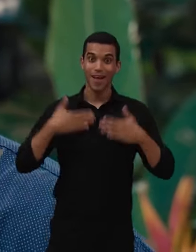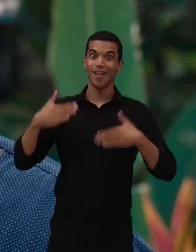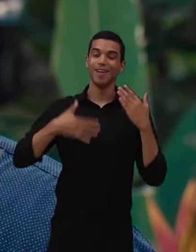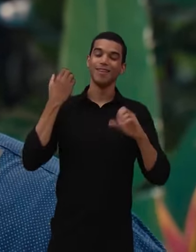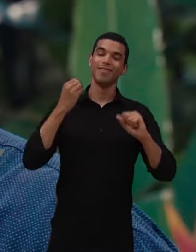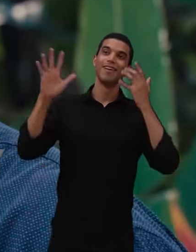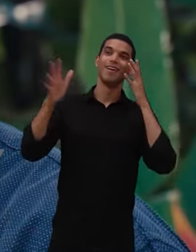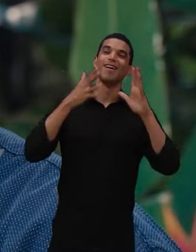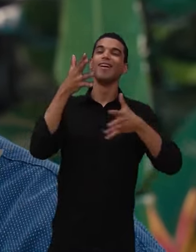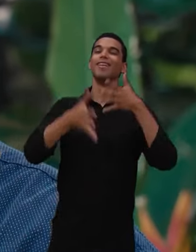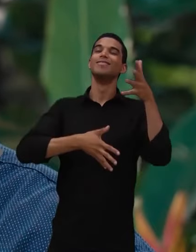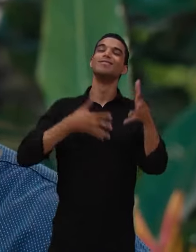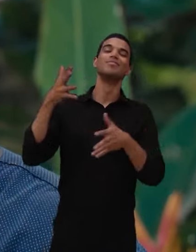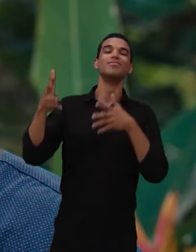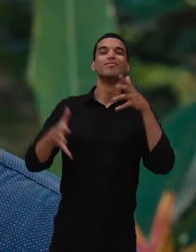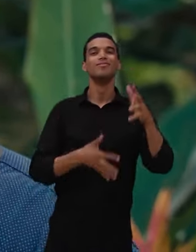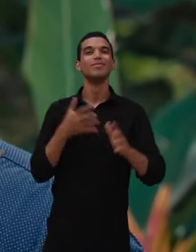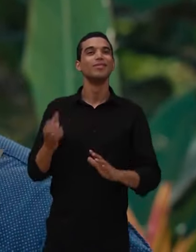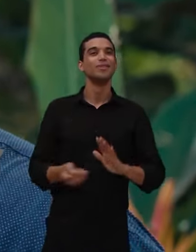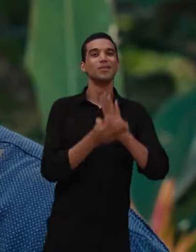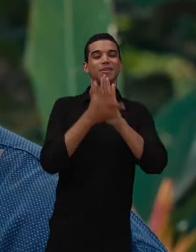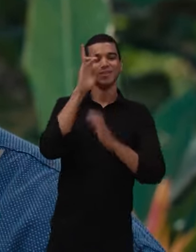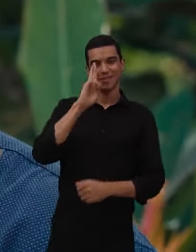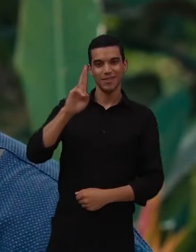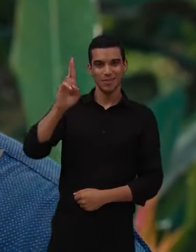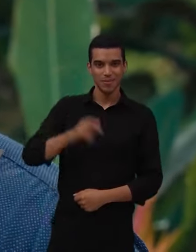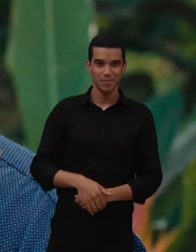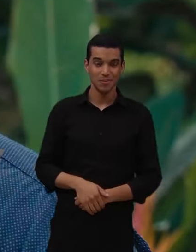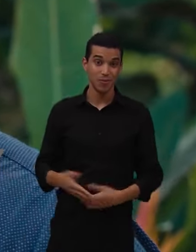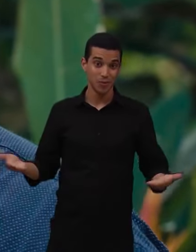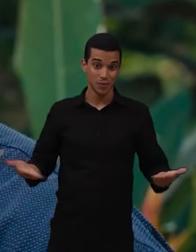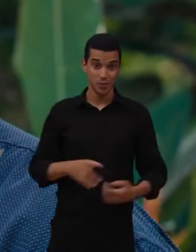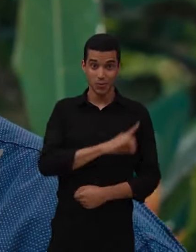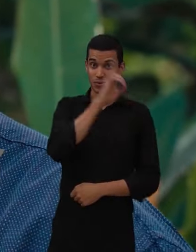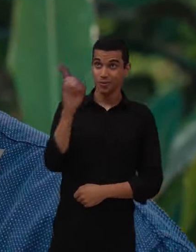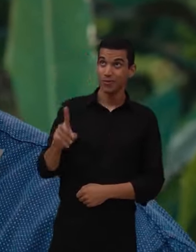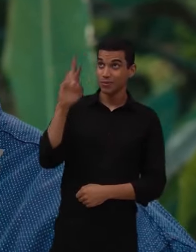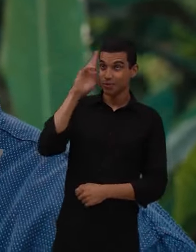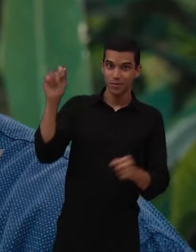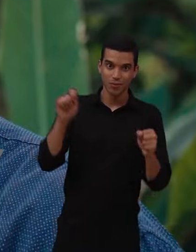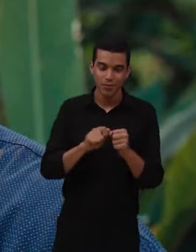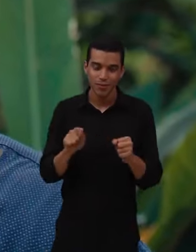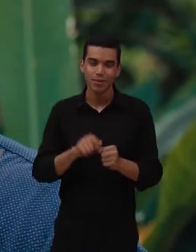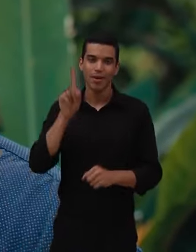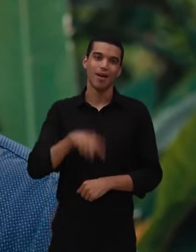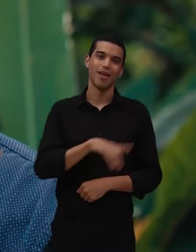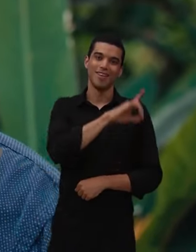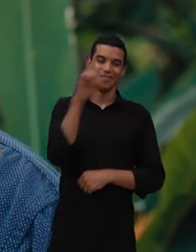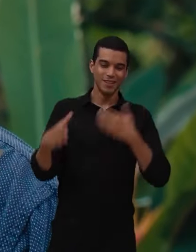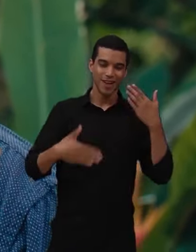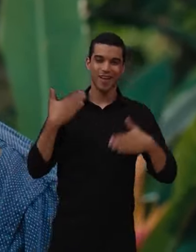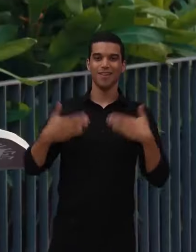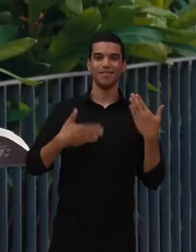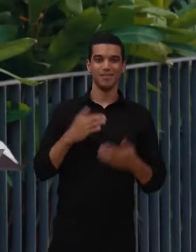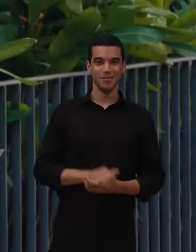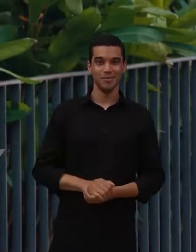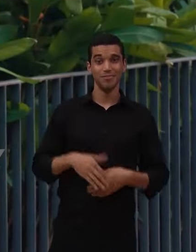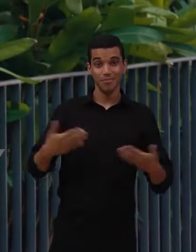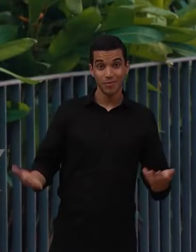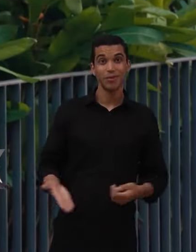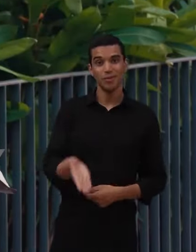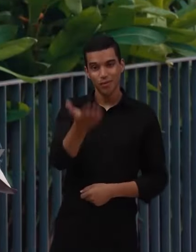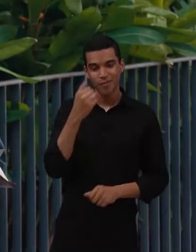exalte a Ele, exulte a Ele pela sua salvação. Que Deus em Cristo te abençoe ricamente e que